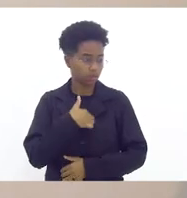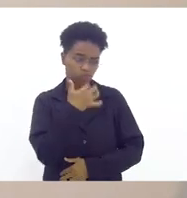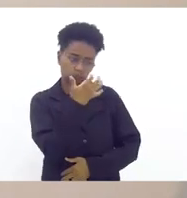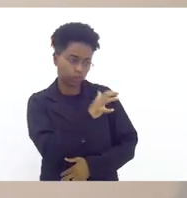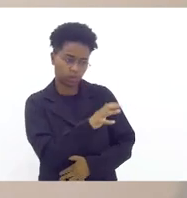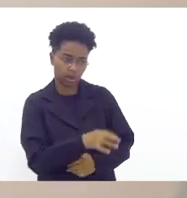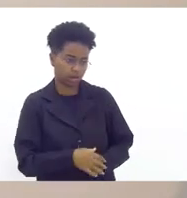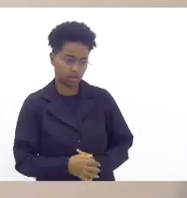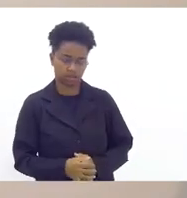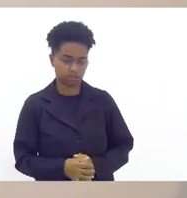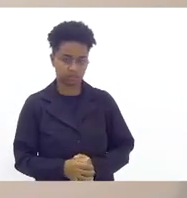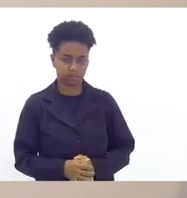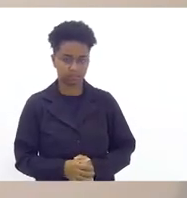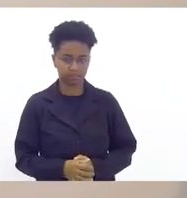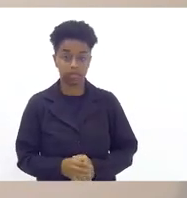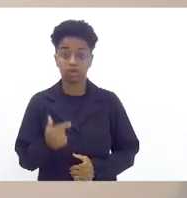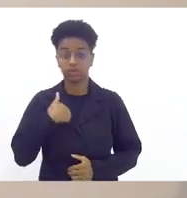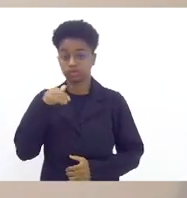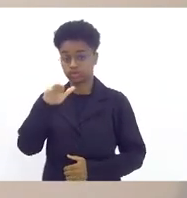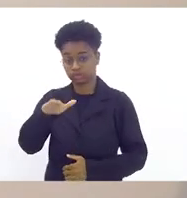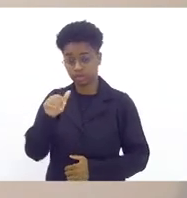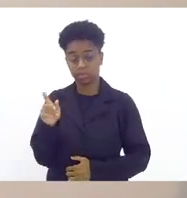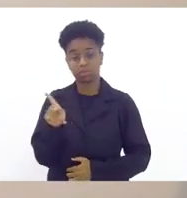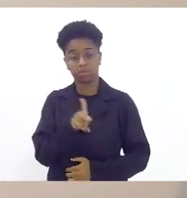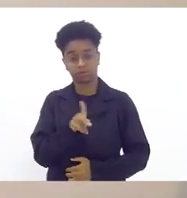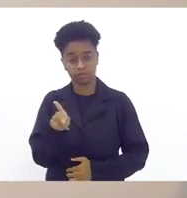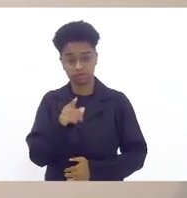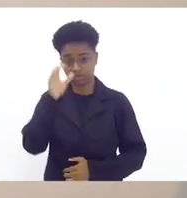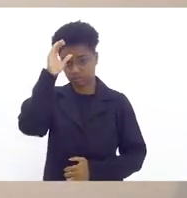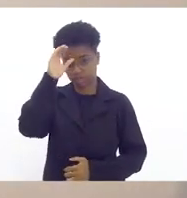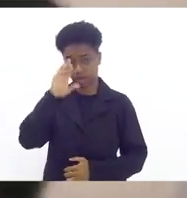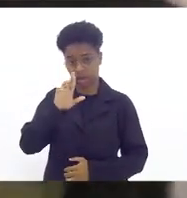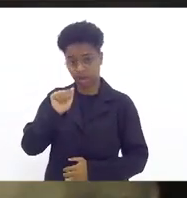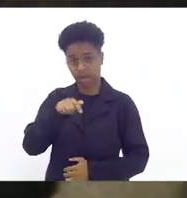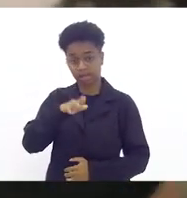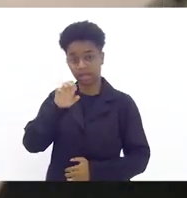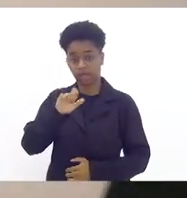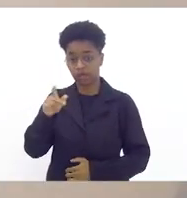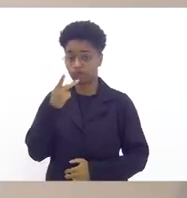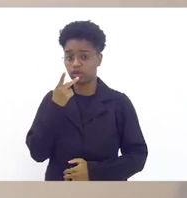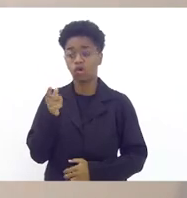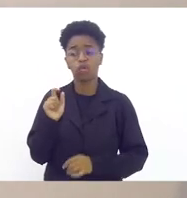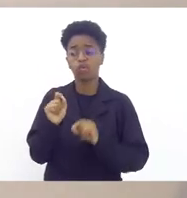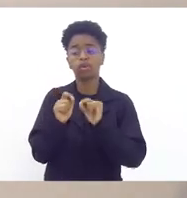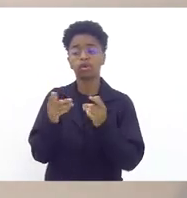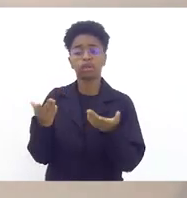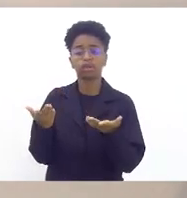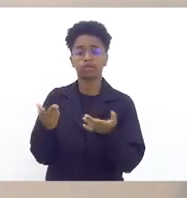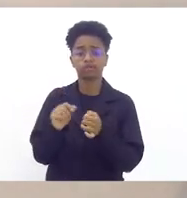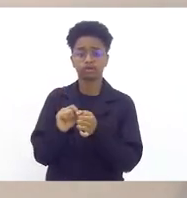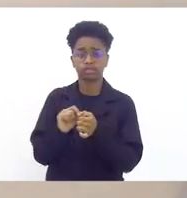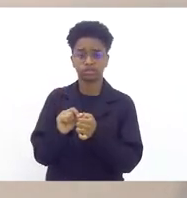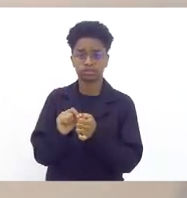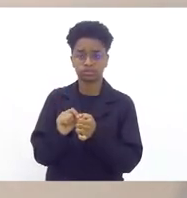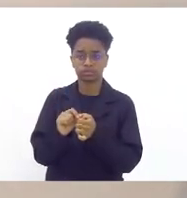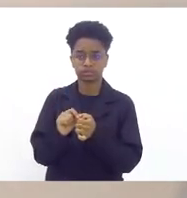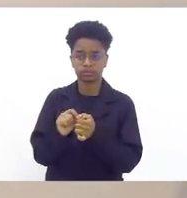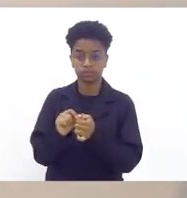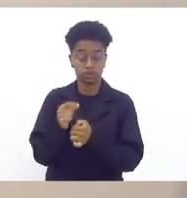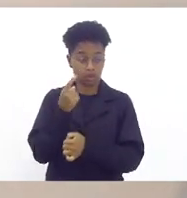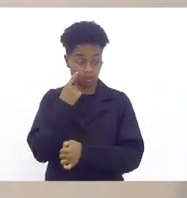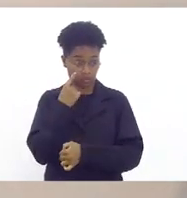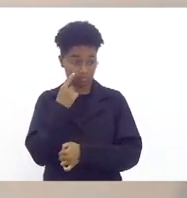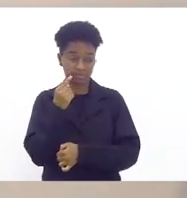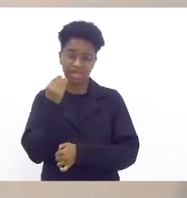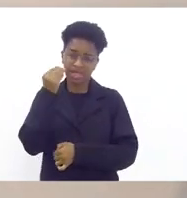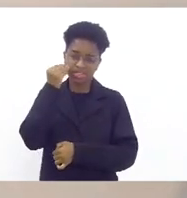participar. Chamei a professora, o tia Raquel, o tia Raquel, e aí, o que a gente vai fazer? Thelma, olha só, vamos